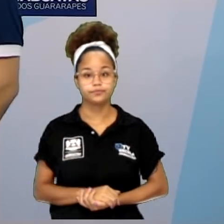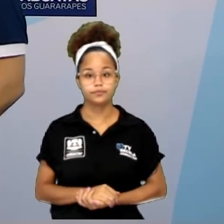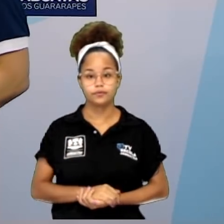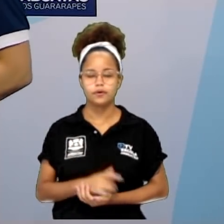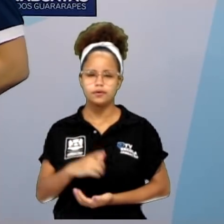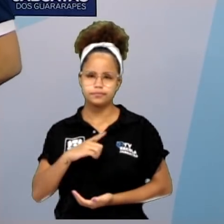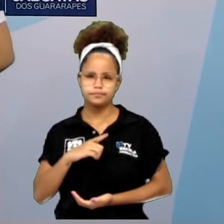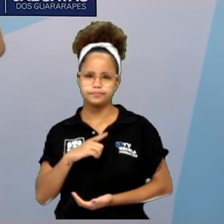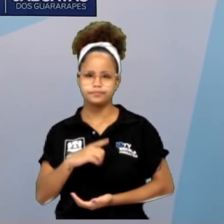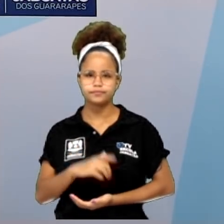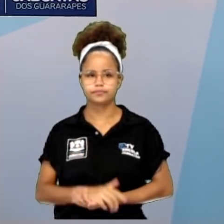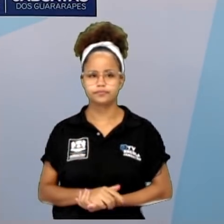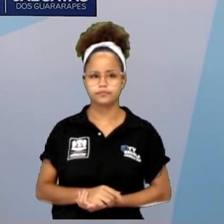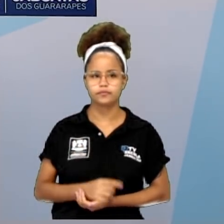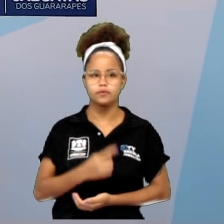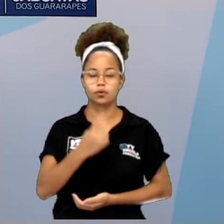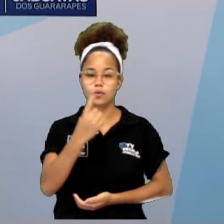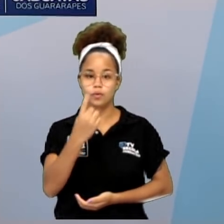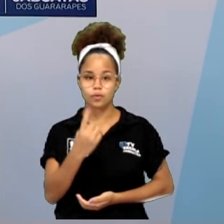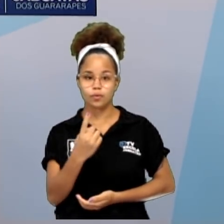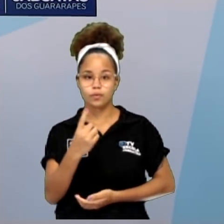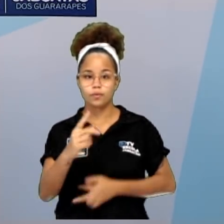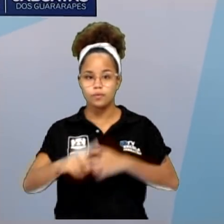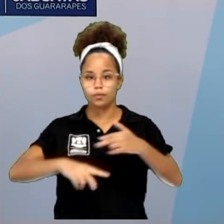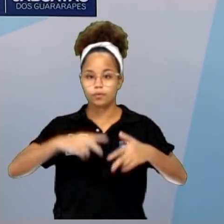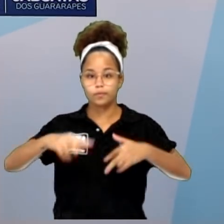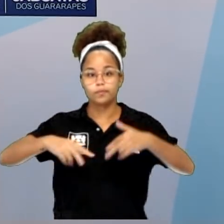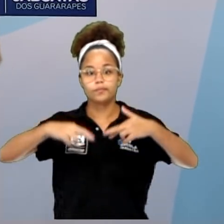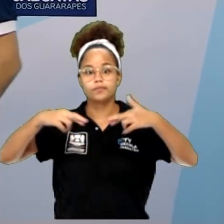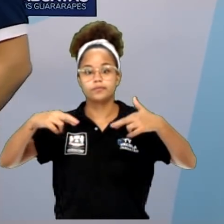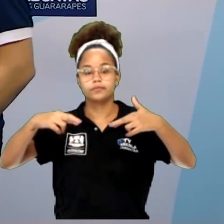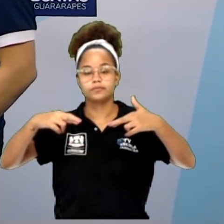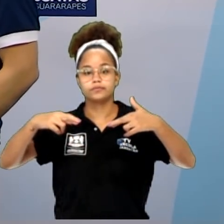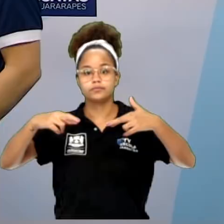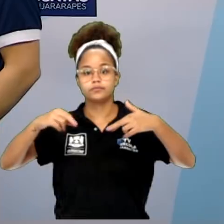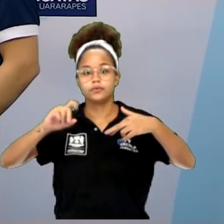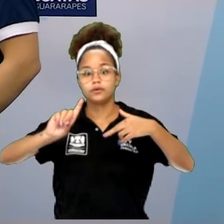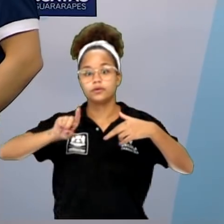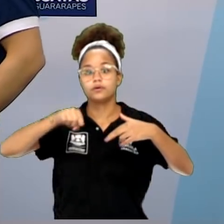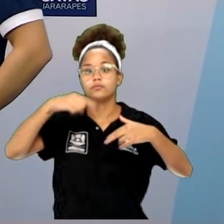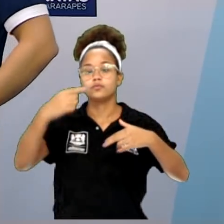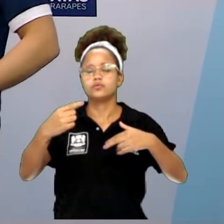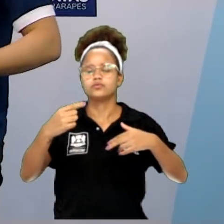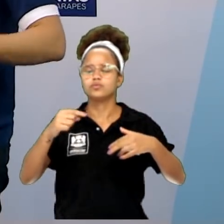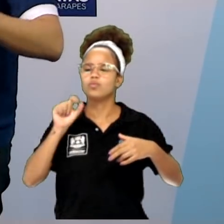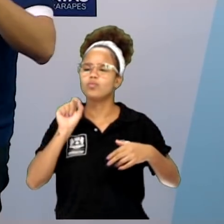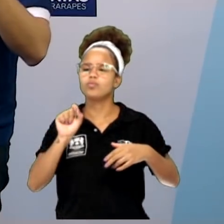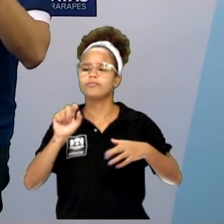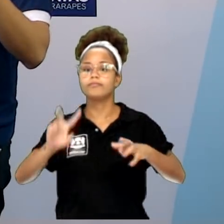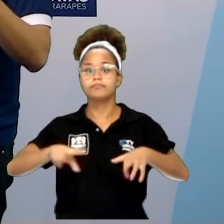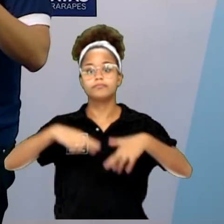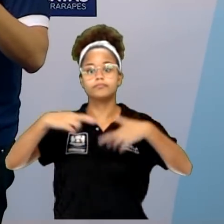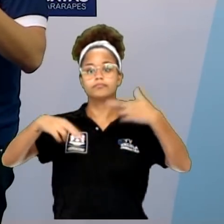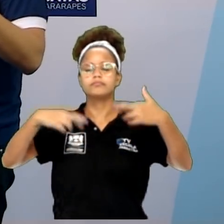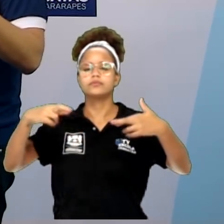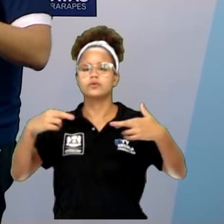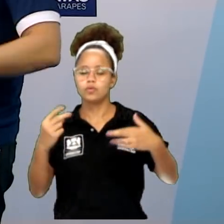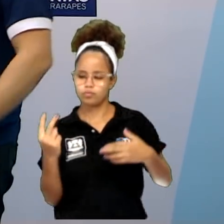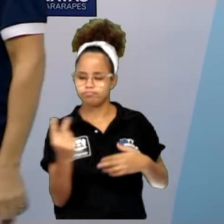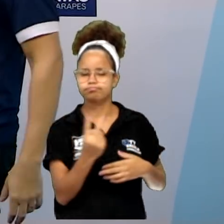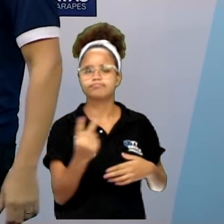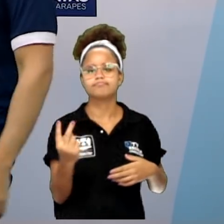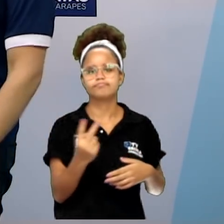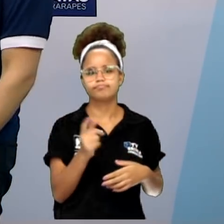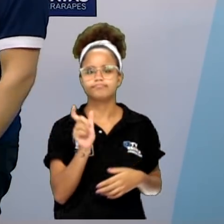encontra um presente, né? E depois a gente encontra o presente. Mas ambas as